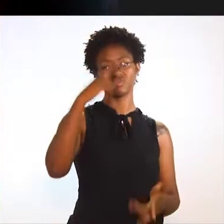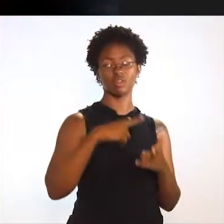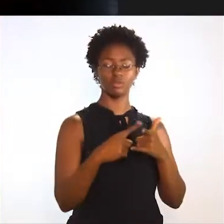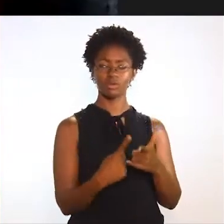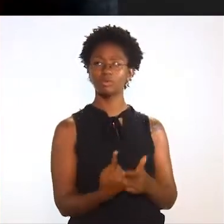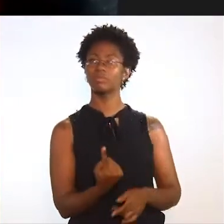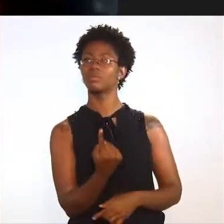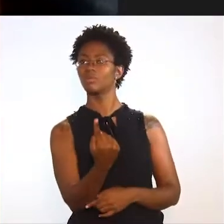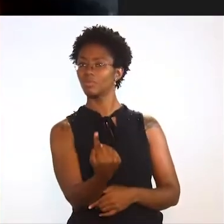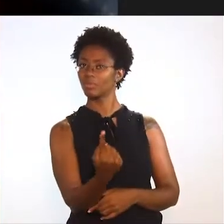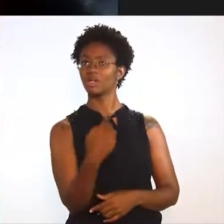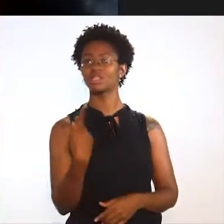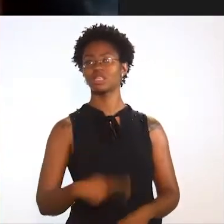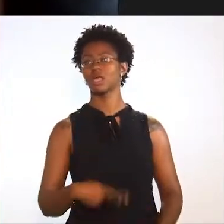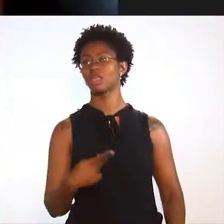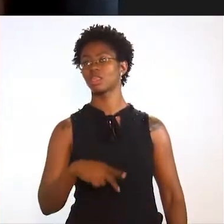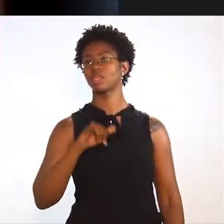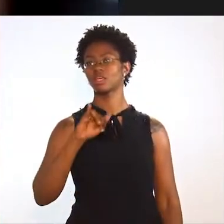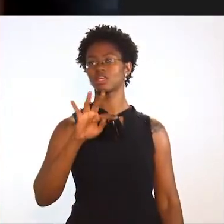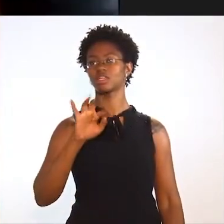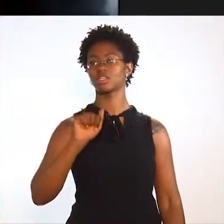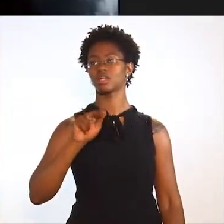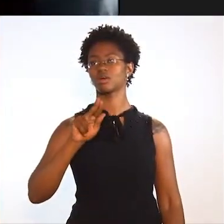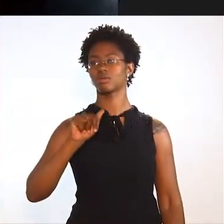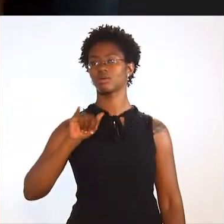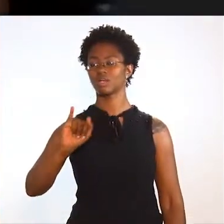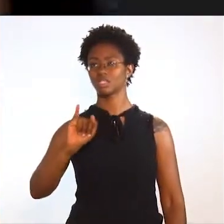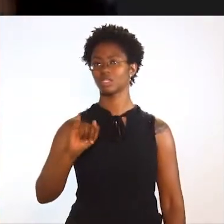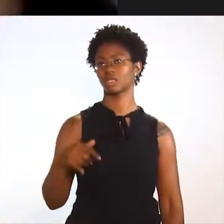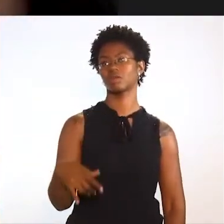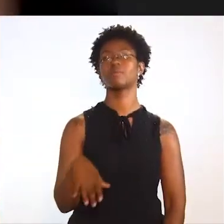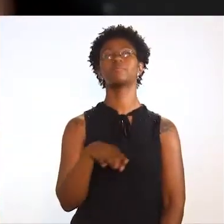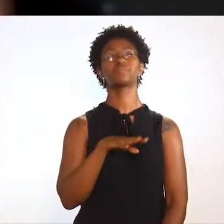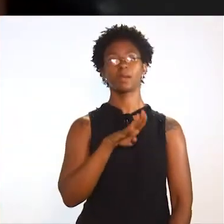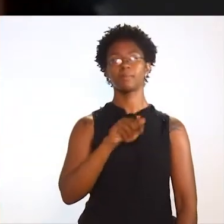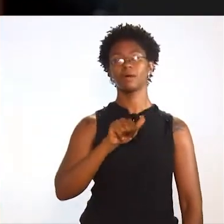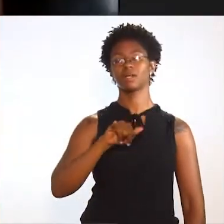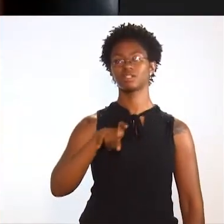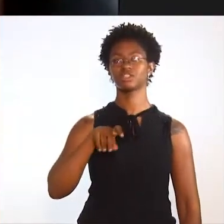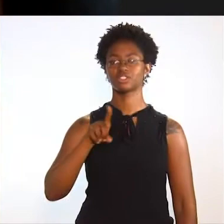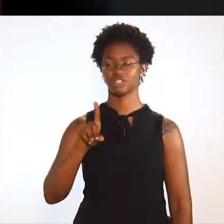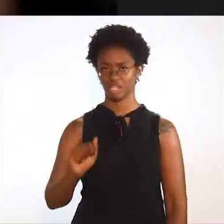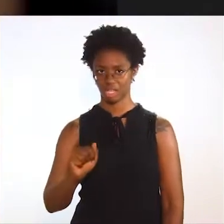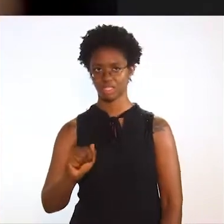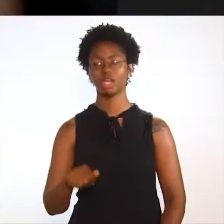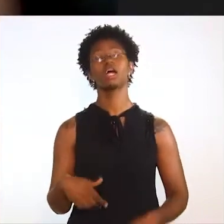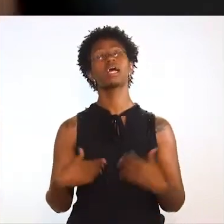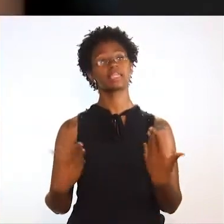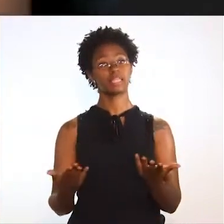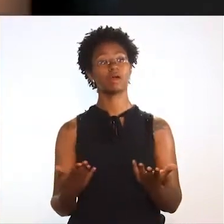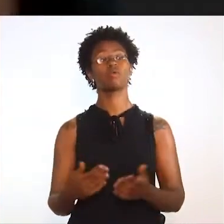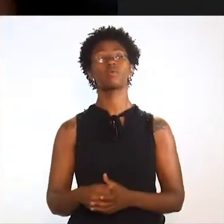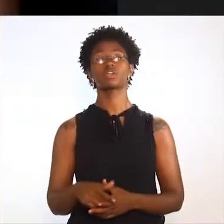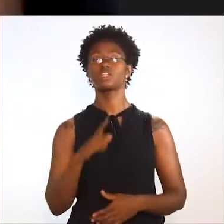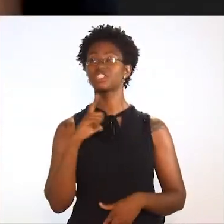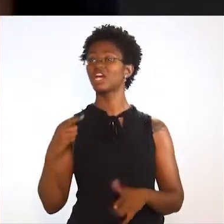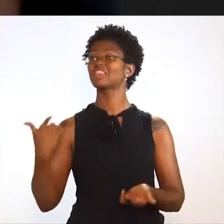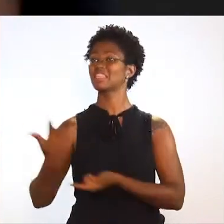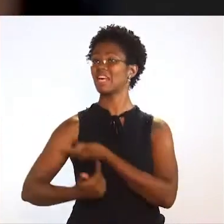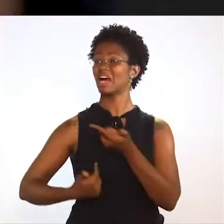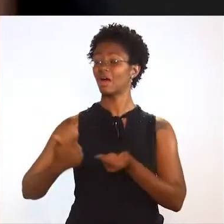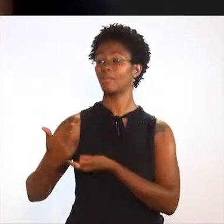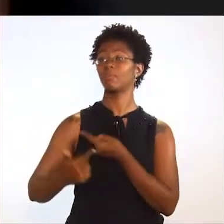resolvendo uma questão aqui em Itaguaí, né? Baixada Fluminense, uma região portuária que tinham